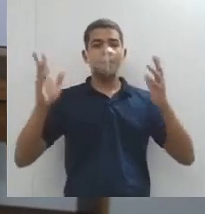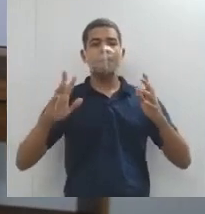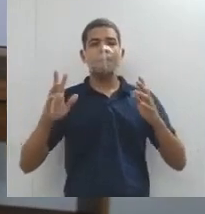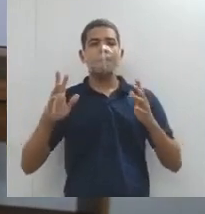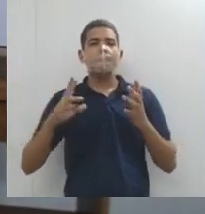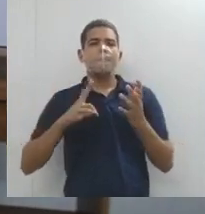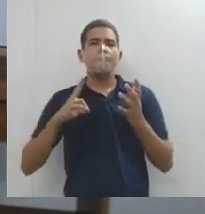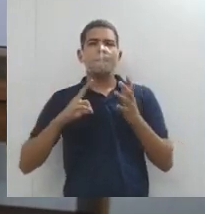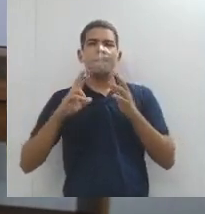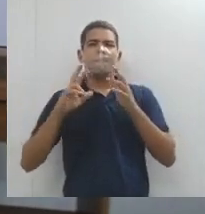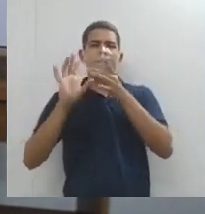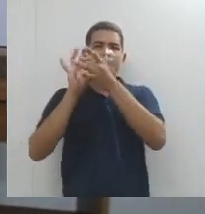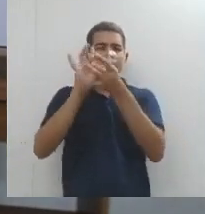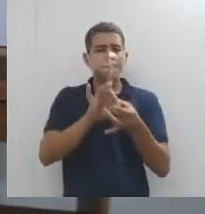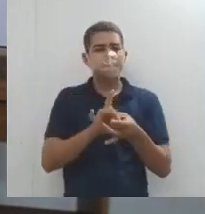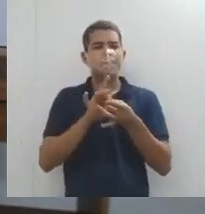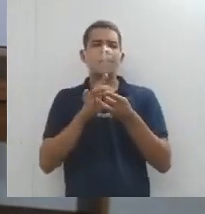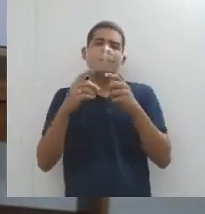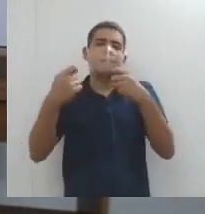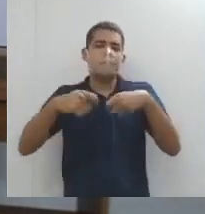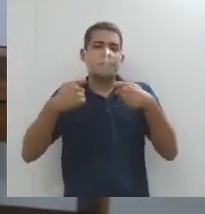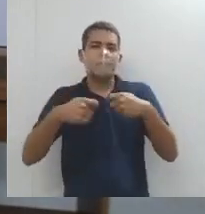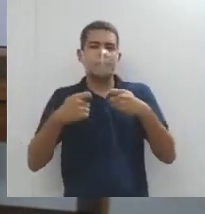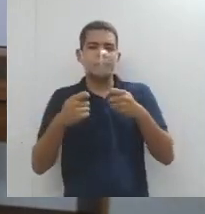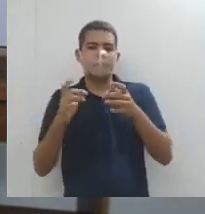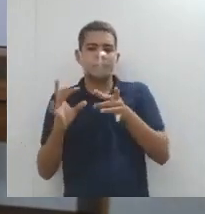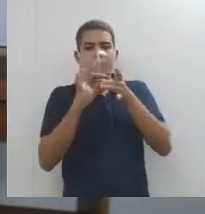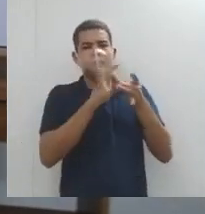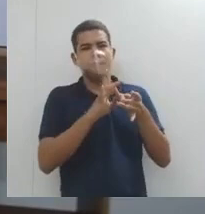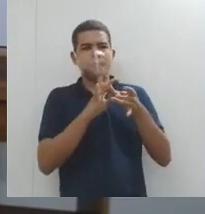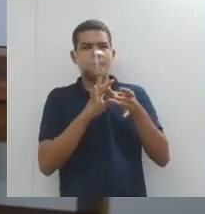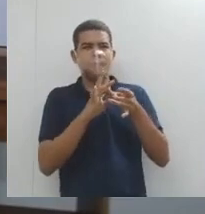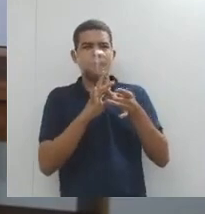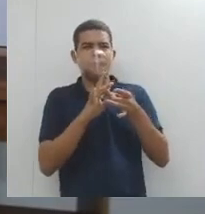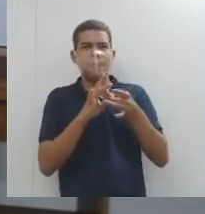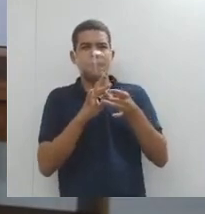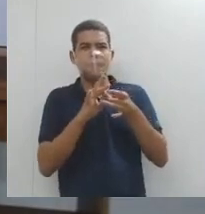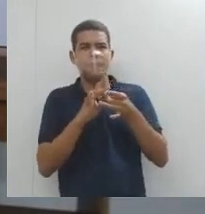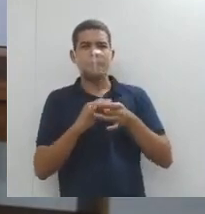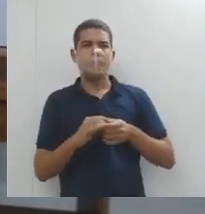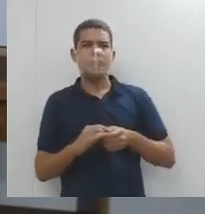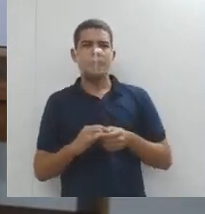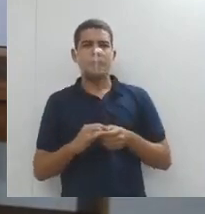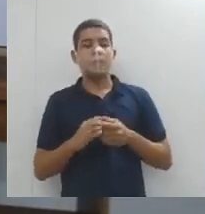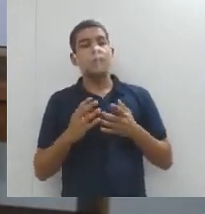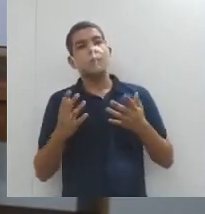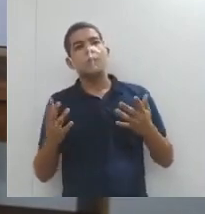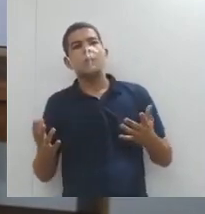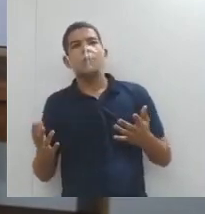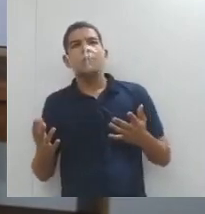contextos, eles precisam de complementos para ter o seu sentido completo.